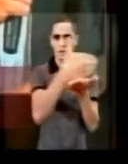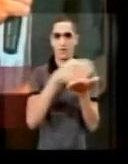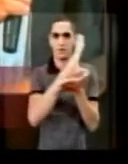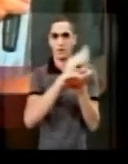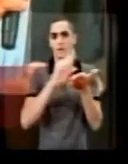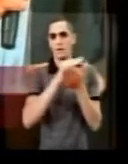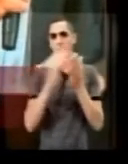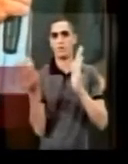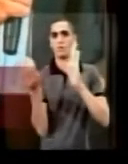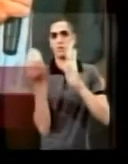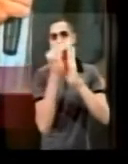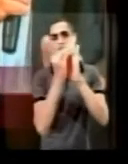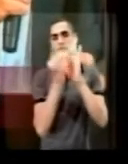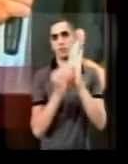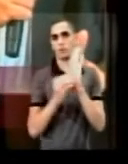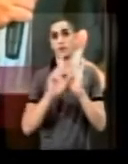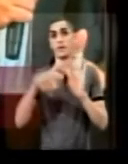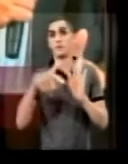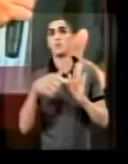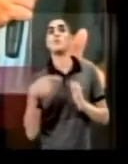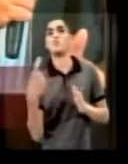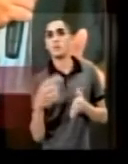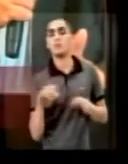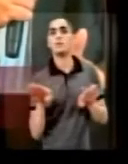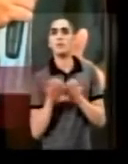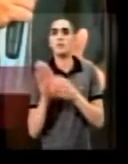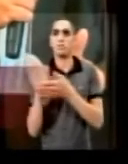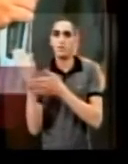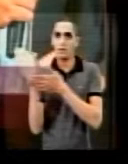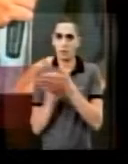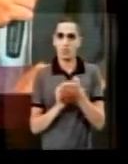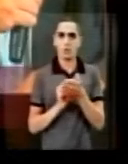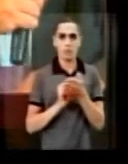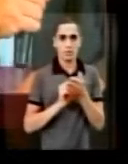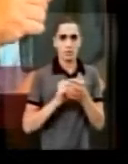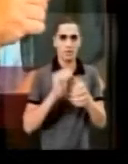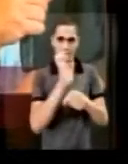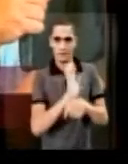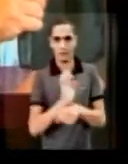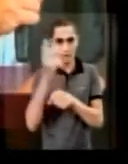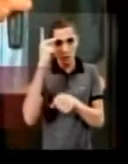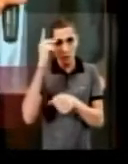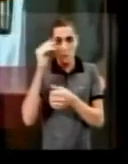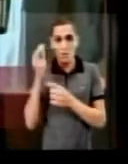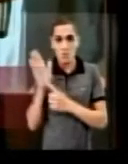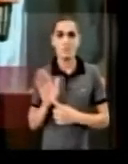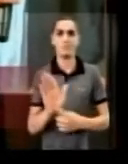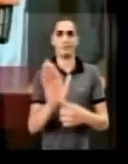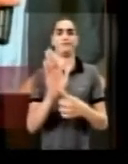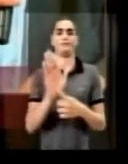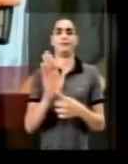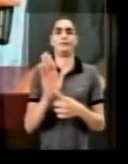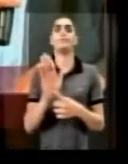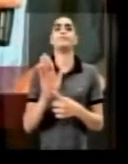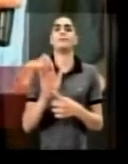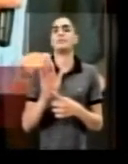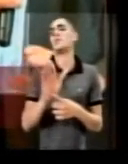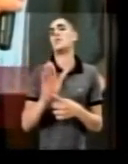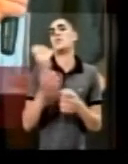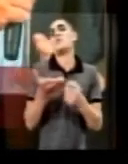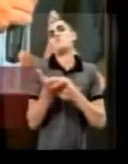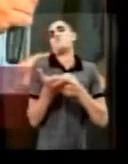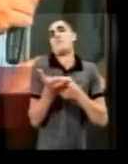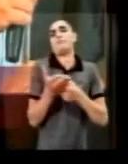móvel em cima desses dados, tá certo? No caso aqui nem é média móvel, é por dia